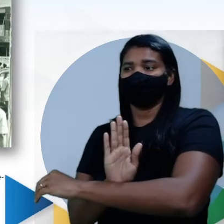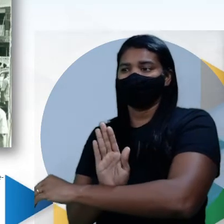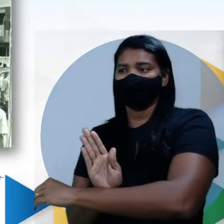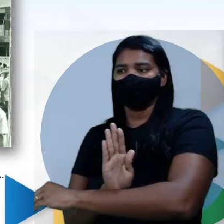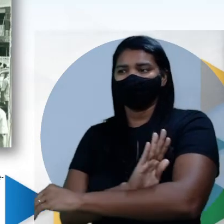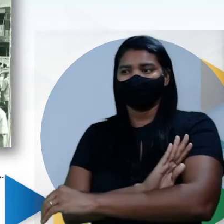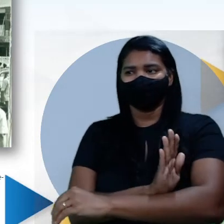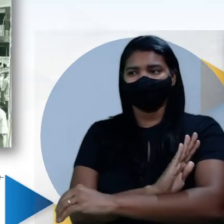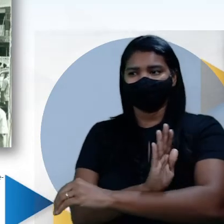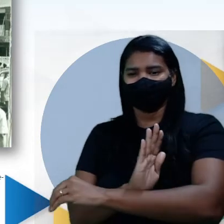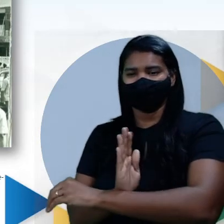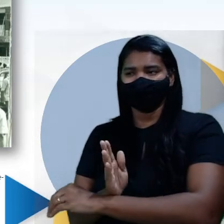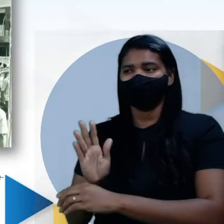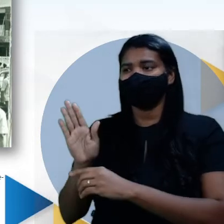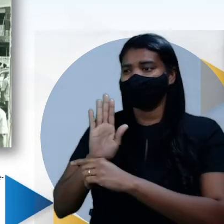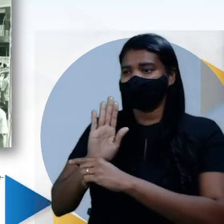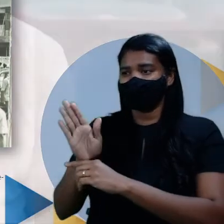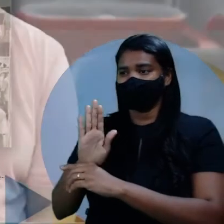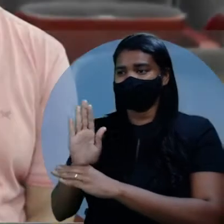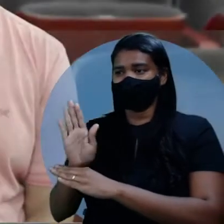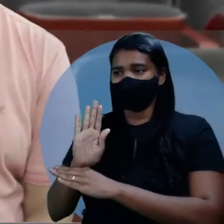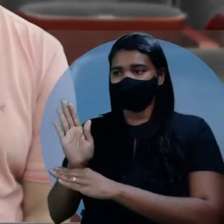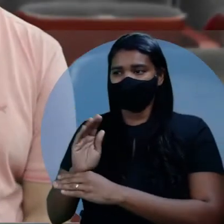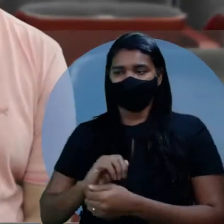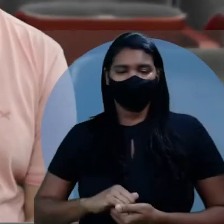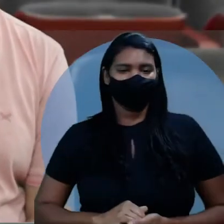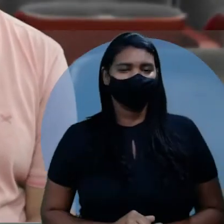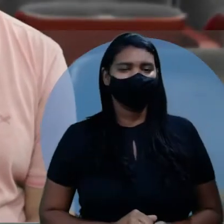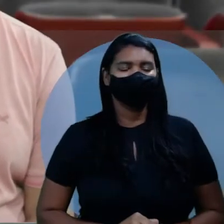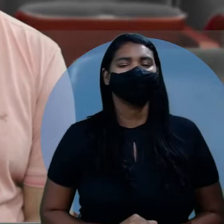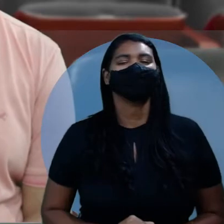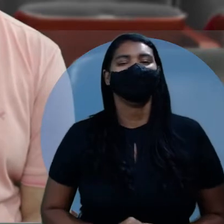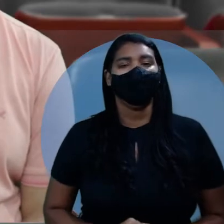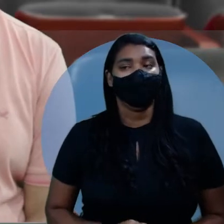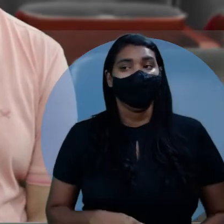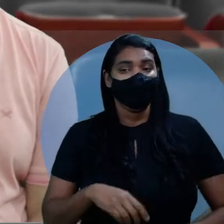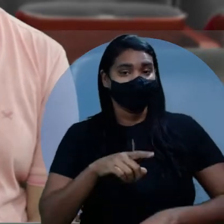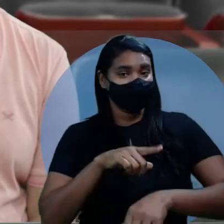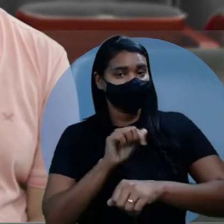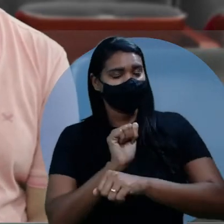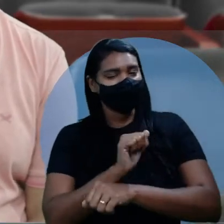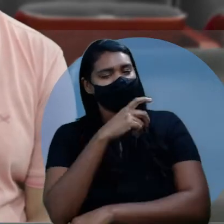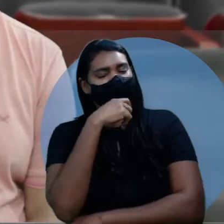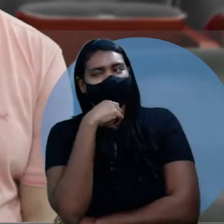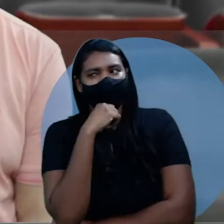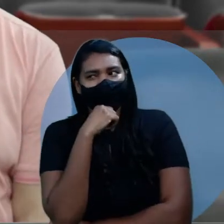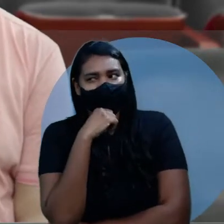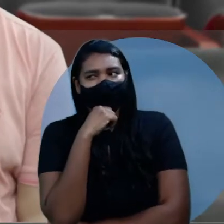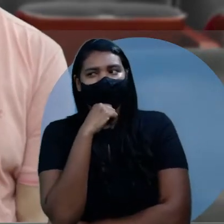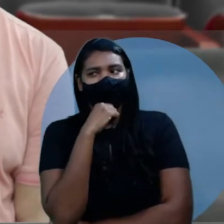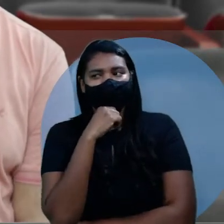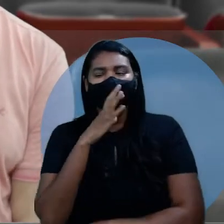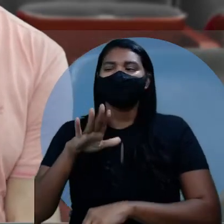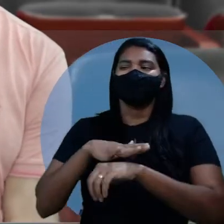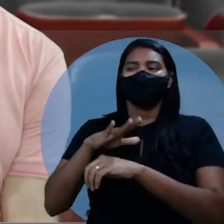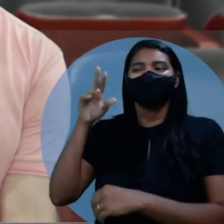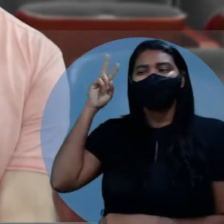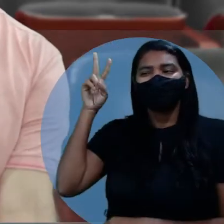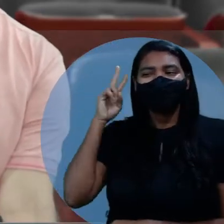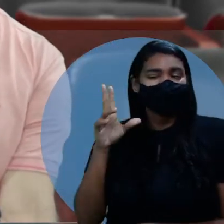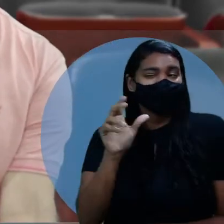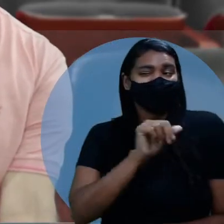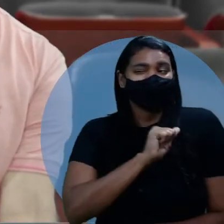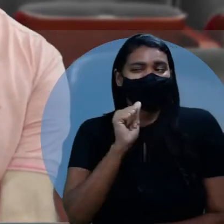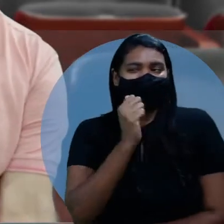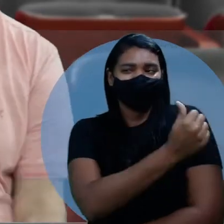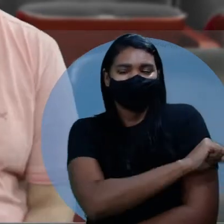sobre Tubarão, viu? Curiosidade. Essa é aquela hora que o professor para contar as historinhas que os alunos tanto adoram, né?